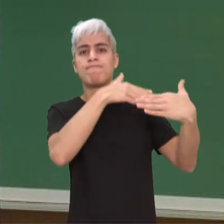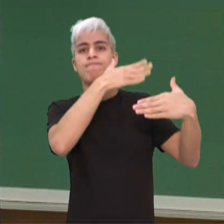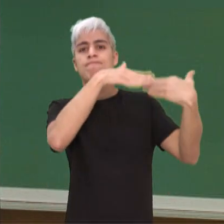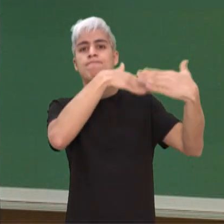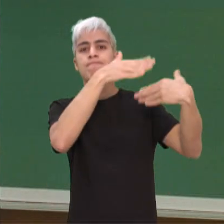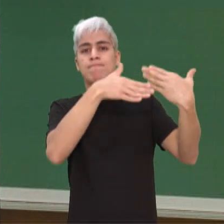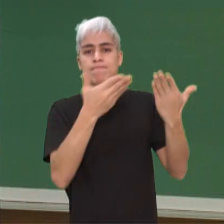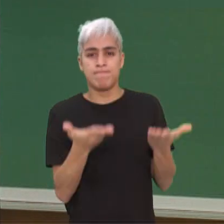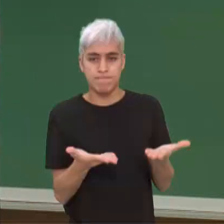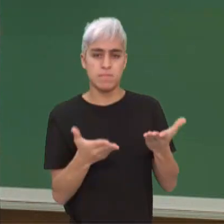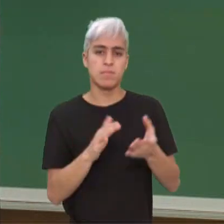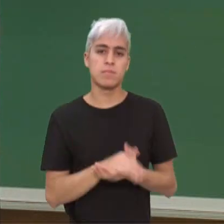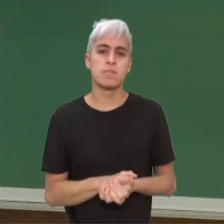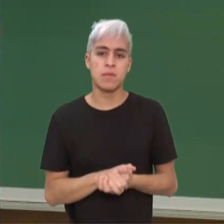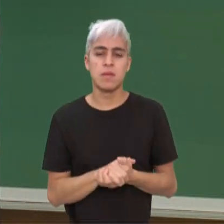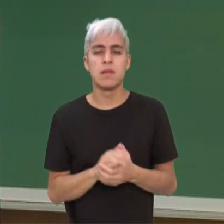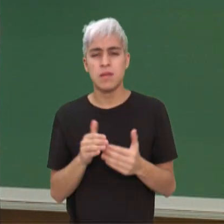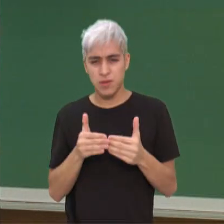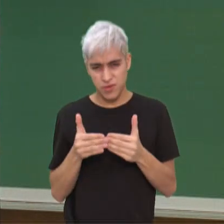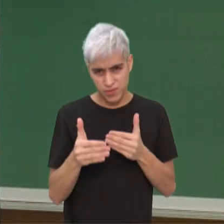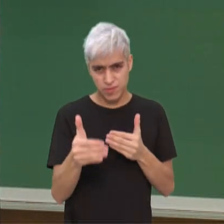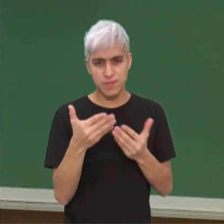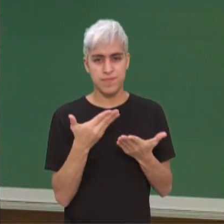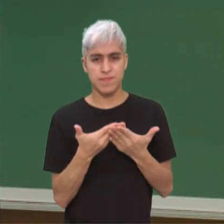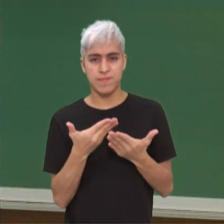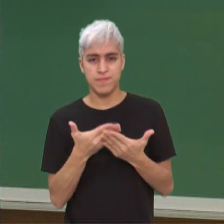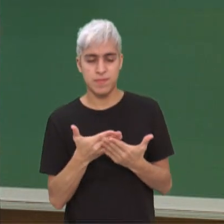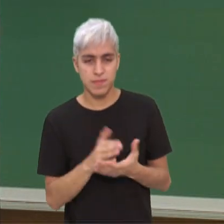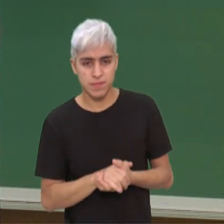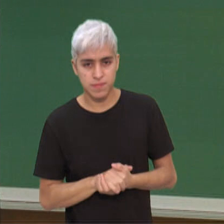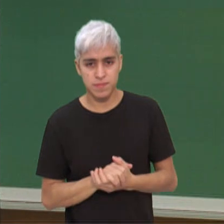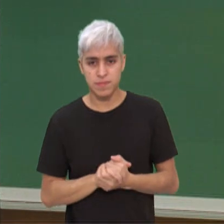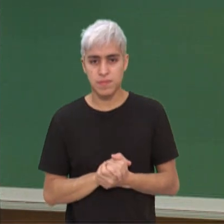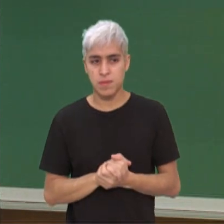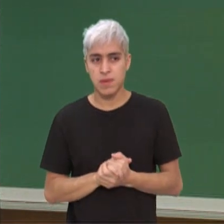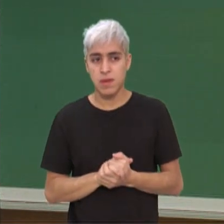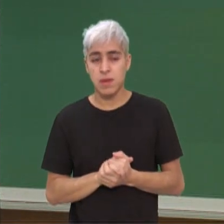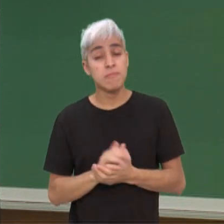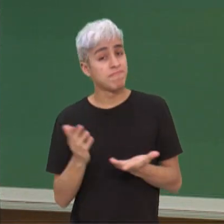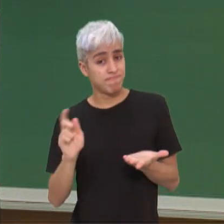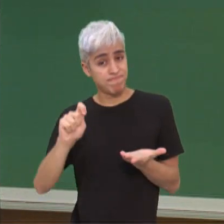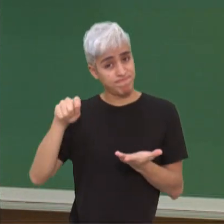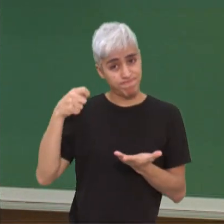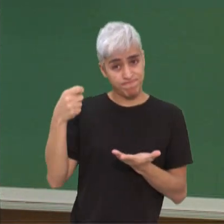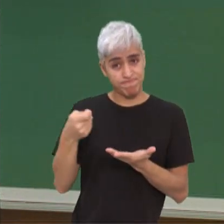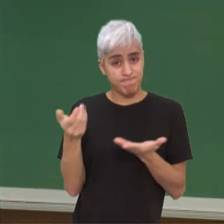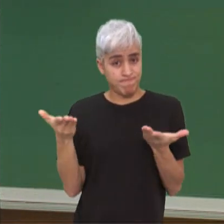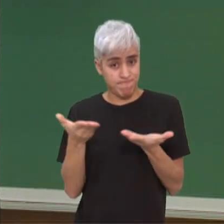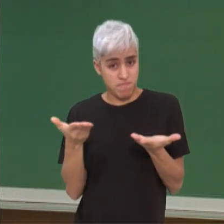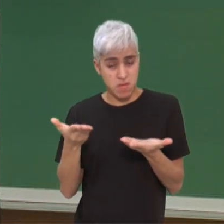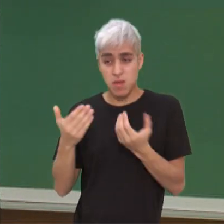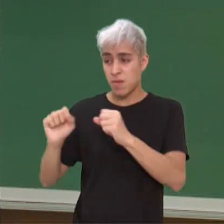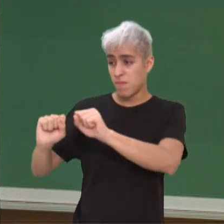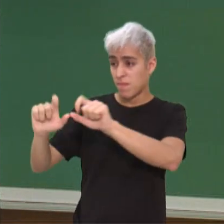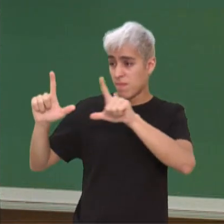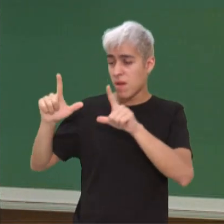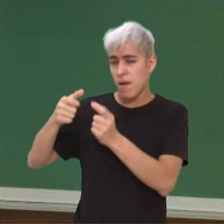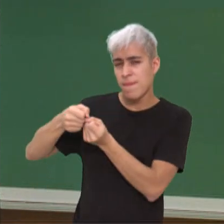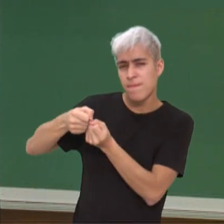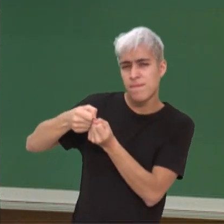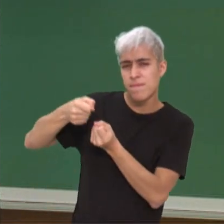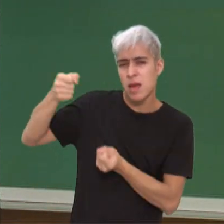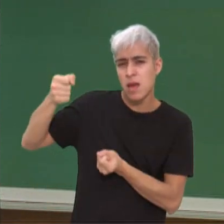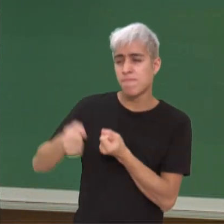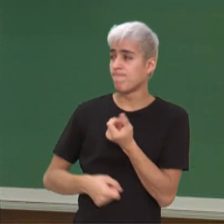ok? Então, vamos em frente. Falando nisso, nós temos aqui o mapa,